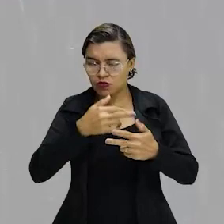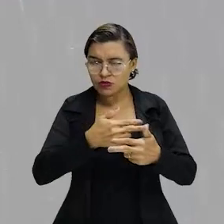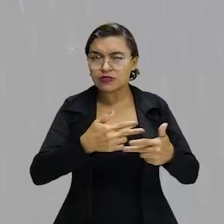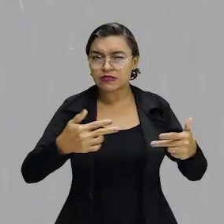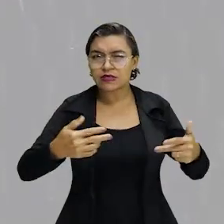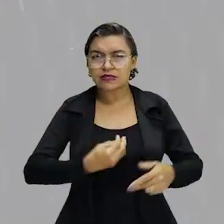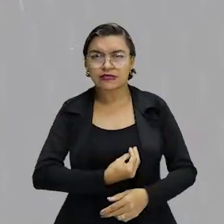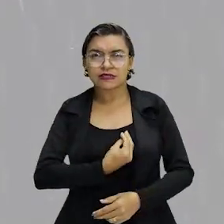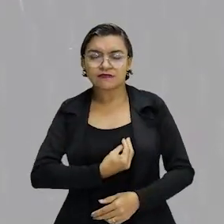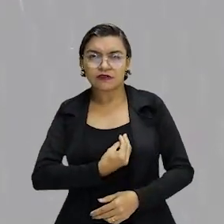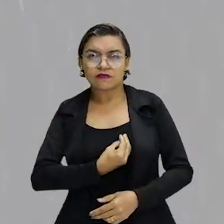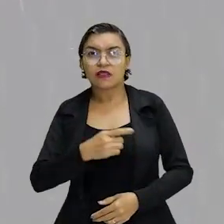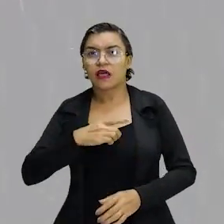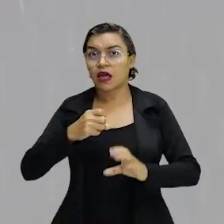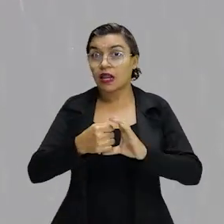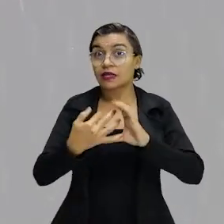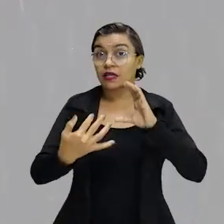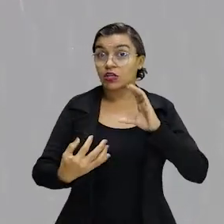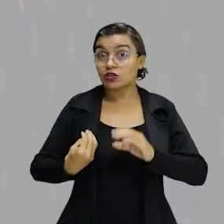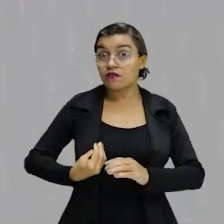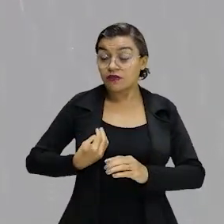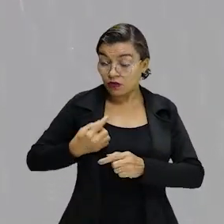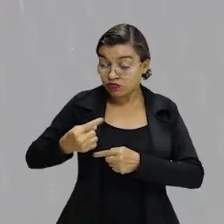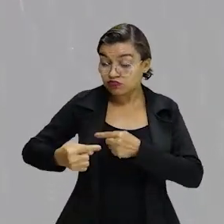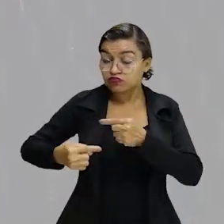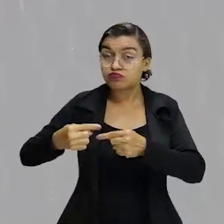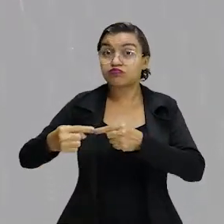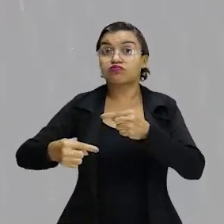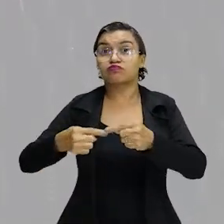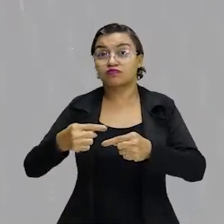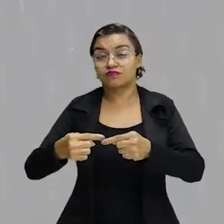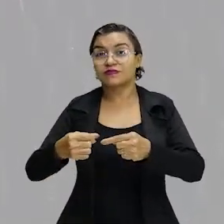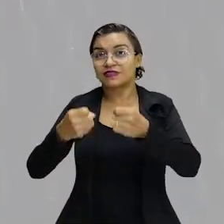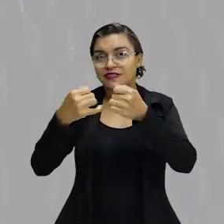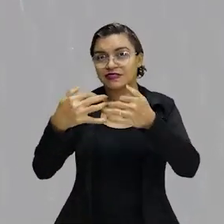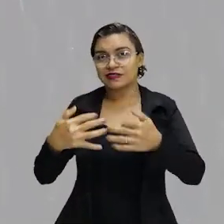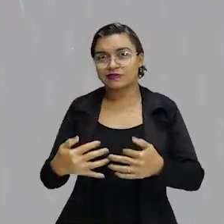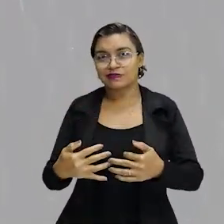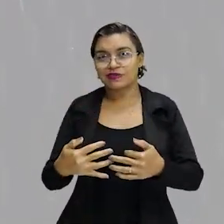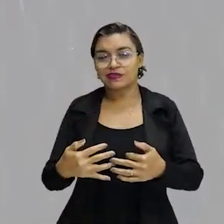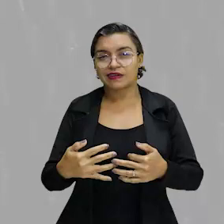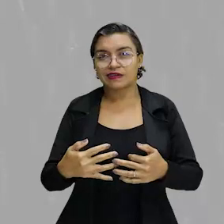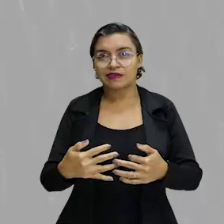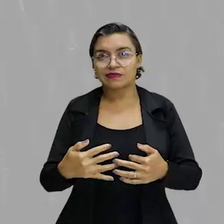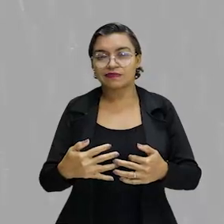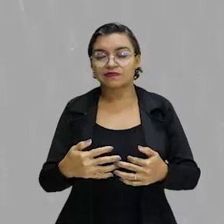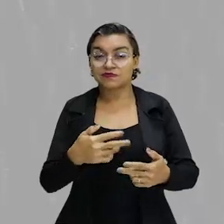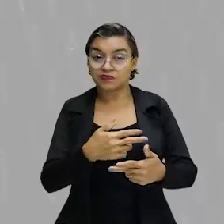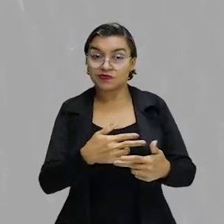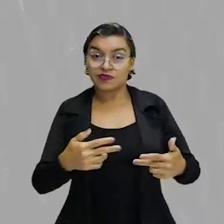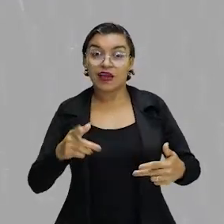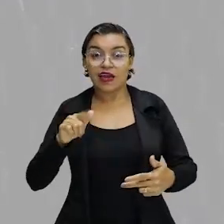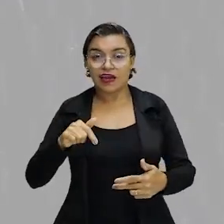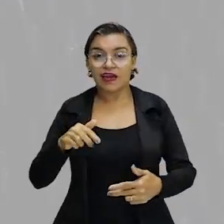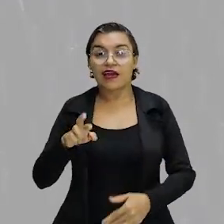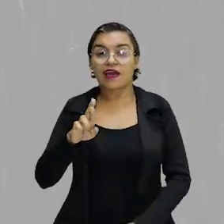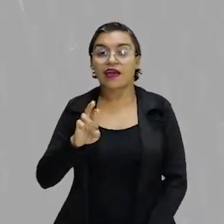se reproduzir, né? Inclusive é uma característica que define o indivíduo como um ser vivo, é a